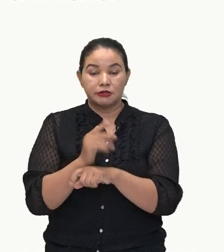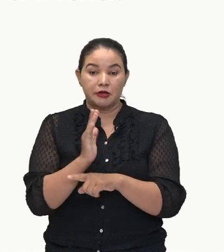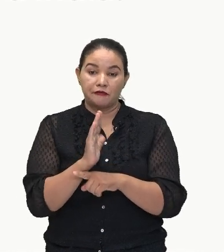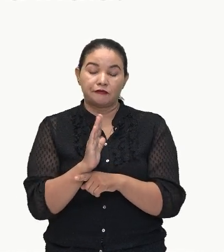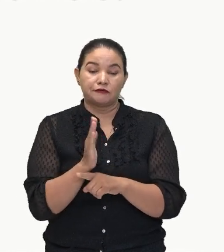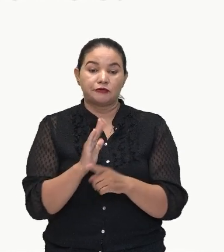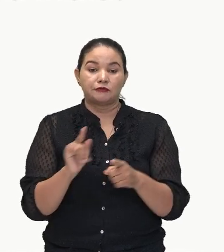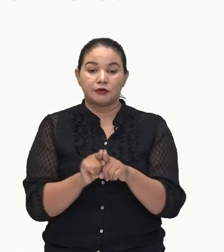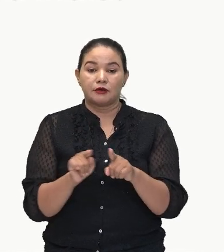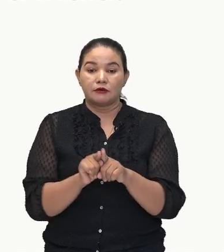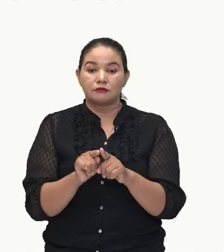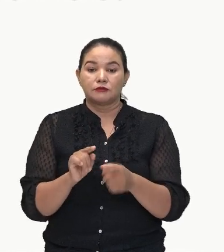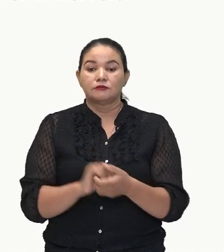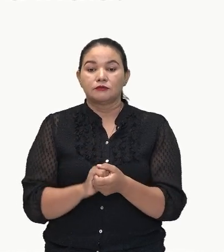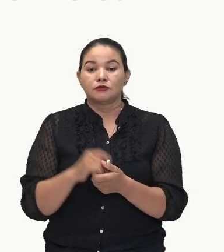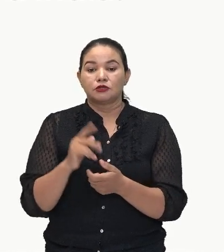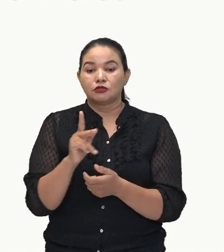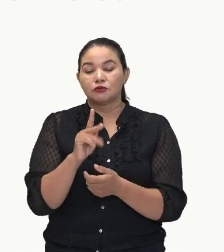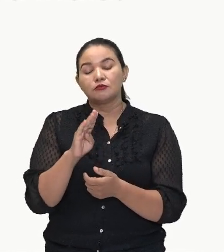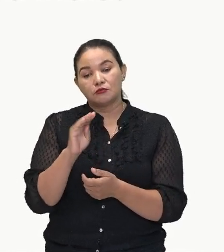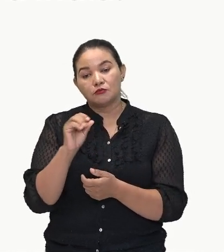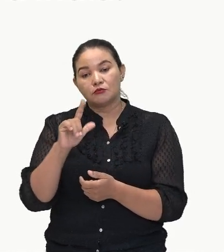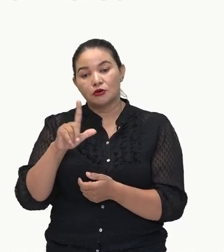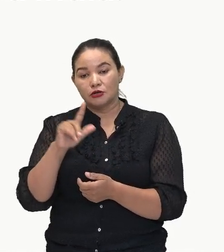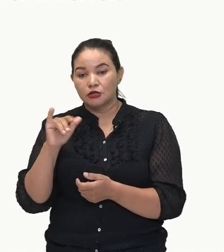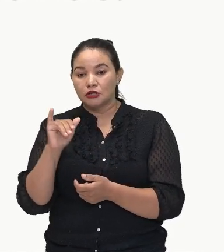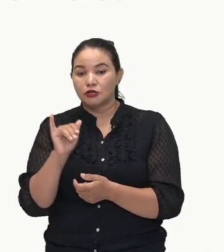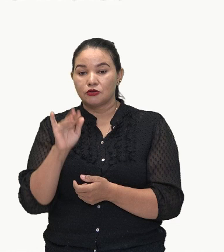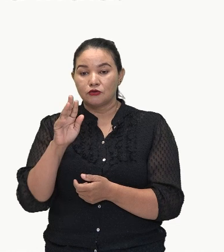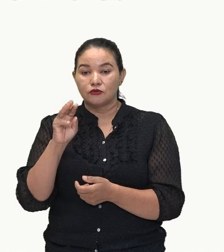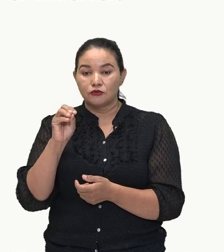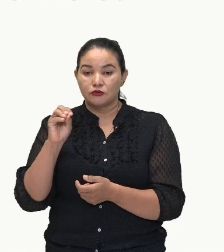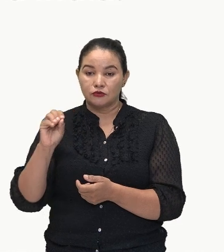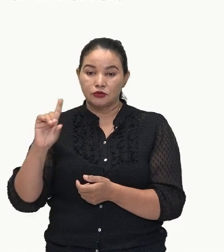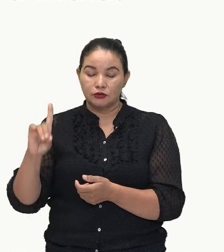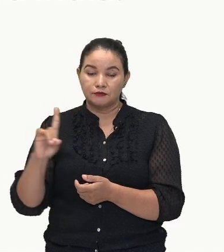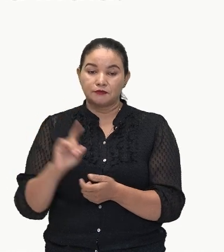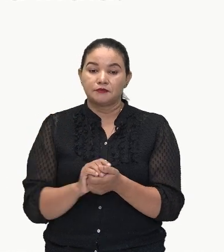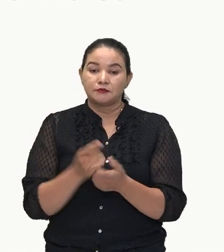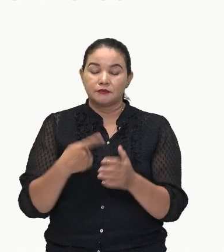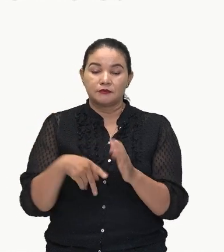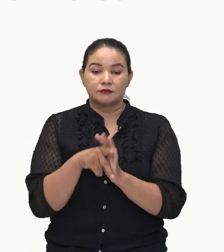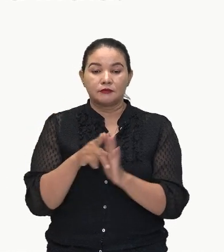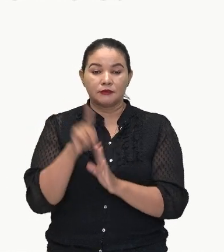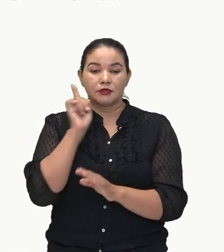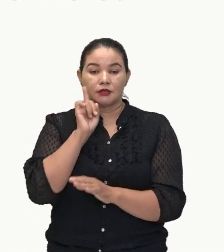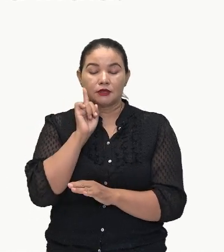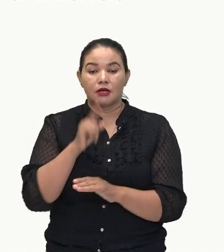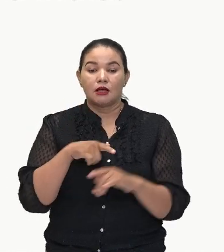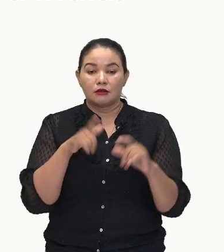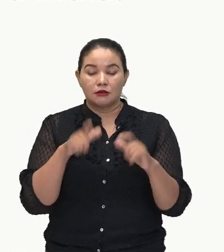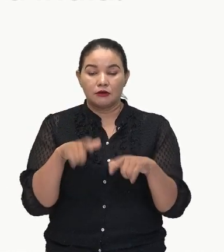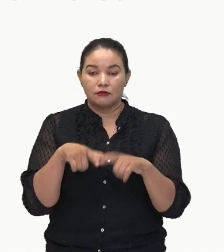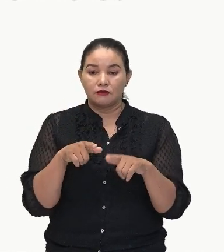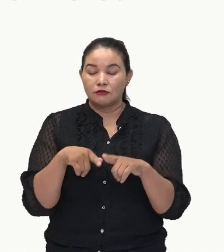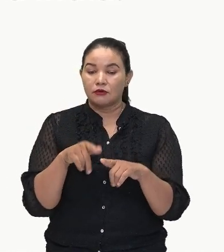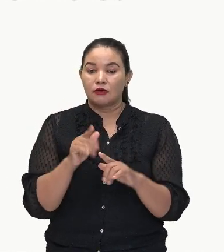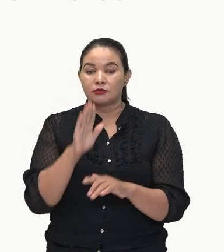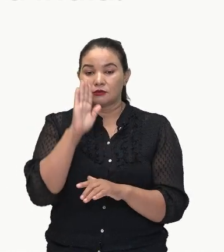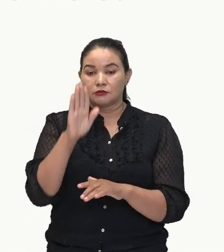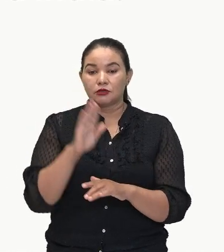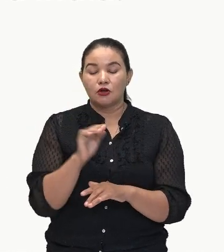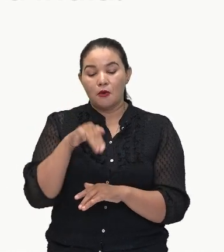de Bollywood, fazendo referência aí a Hollywood nos Estados Unidos. Ela está localizada principalmente